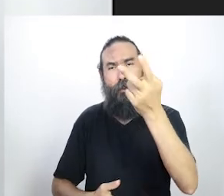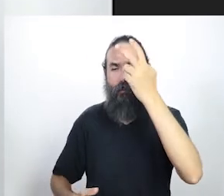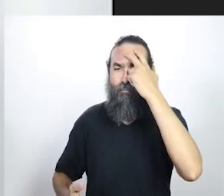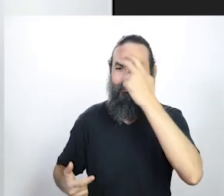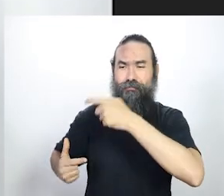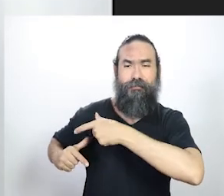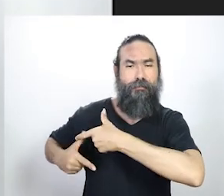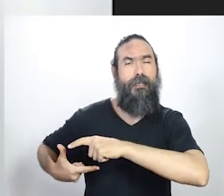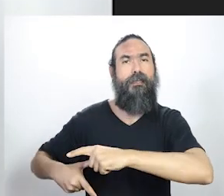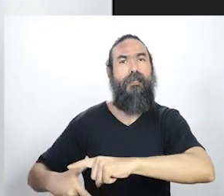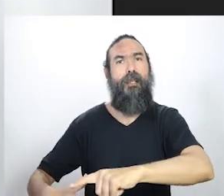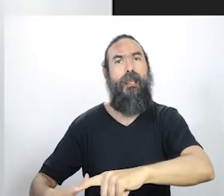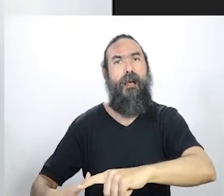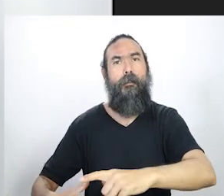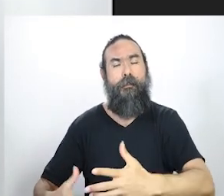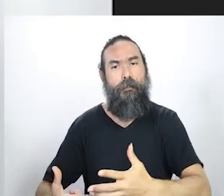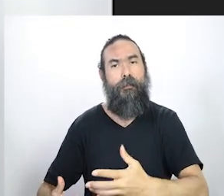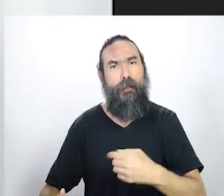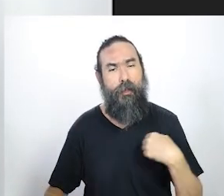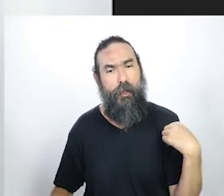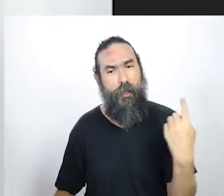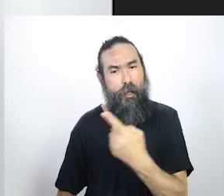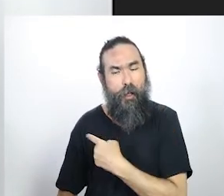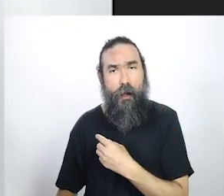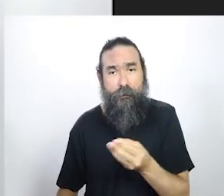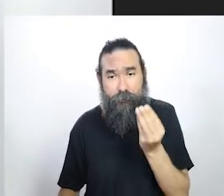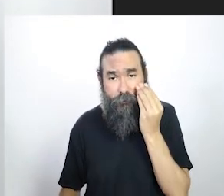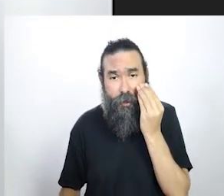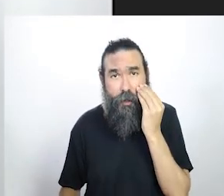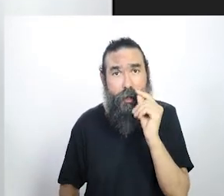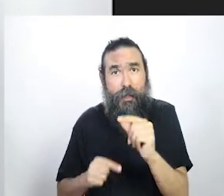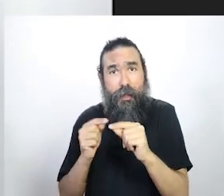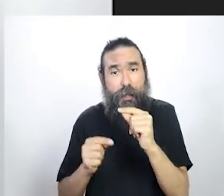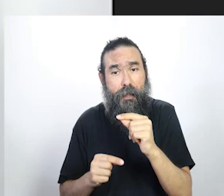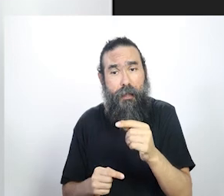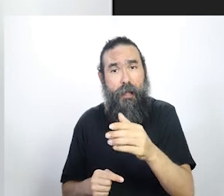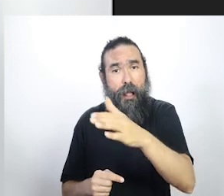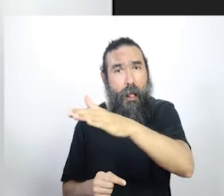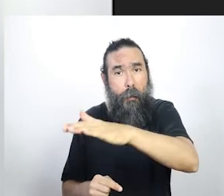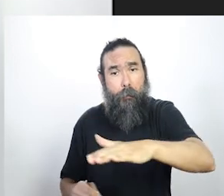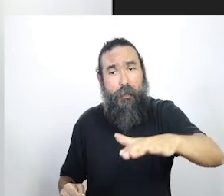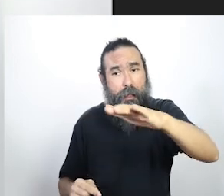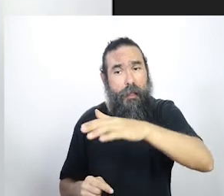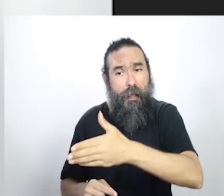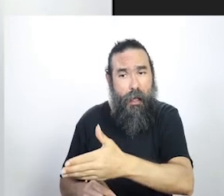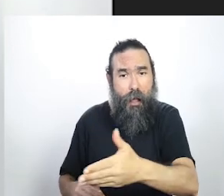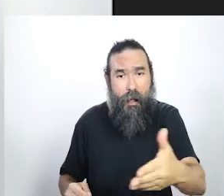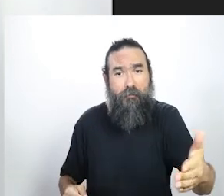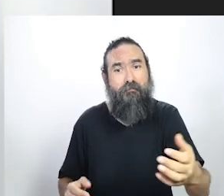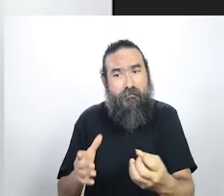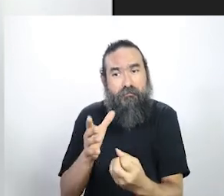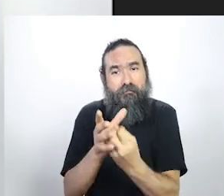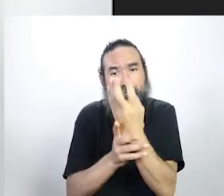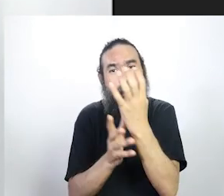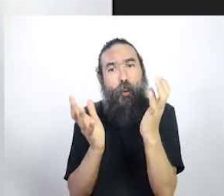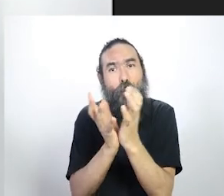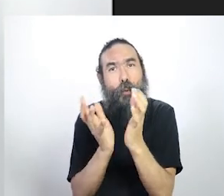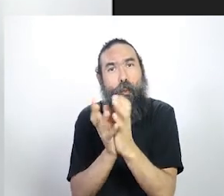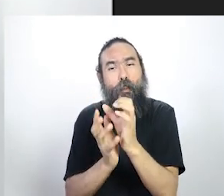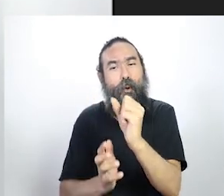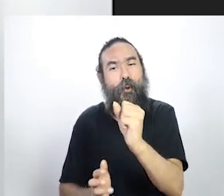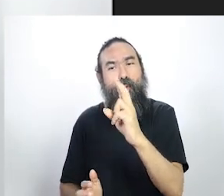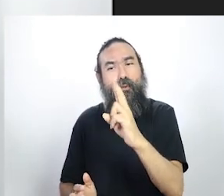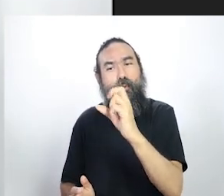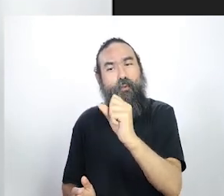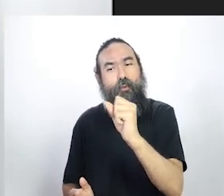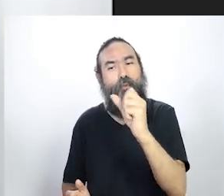cultural e ancestral. E aí a gente vê as meninas criar um grupo de Sussa Mirim, que é uma coisa